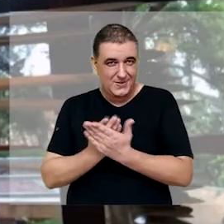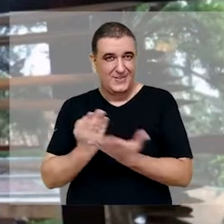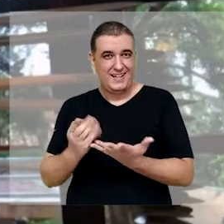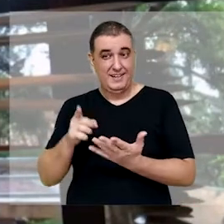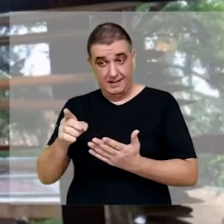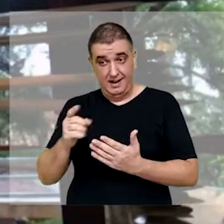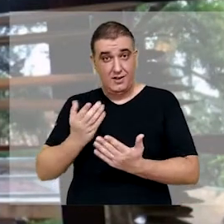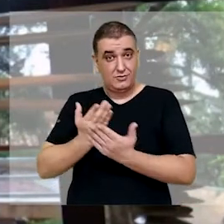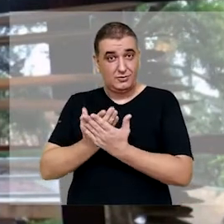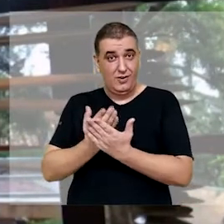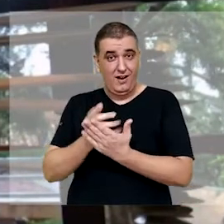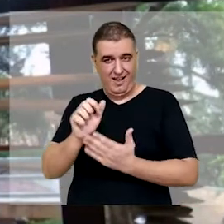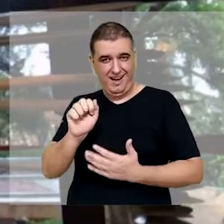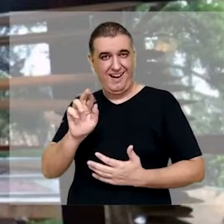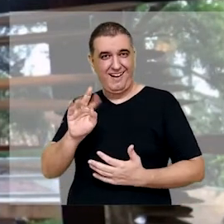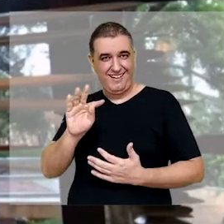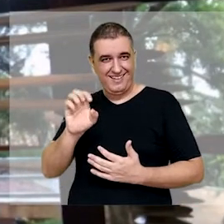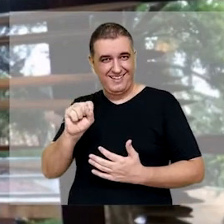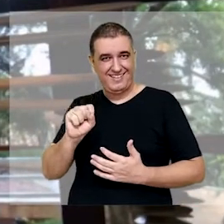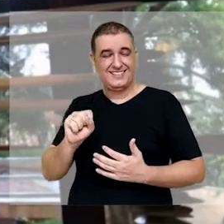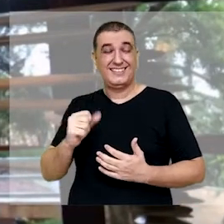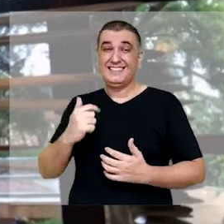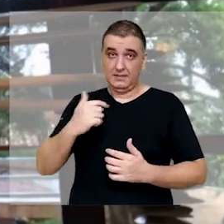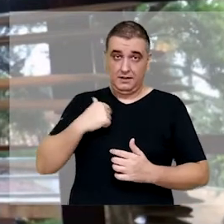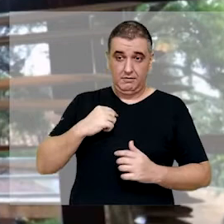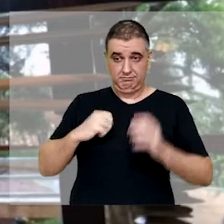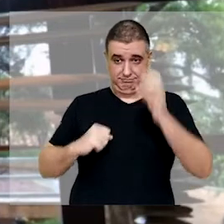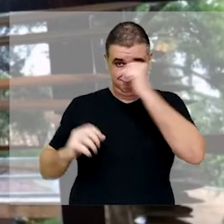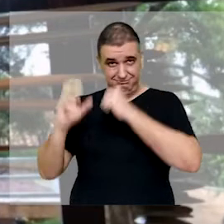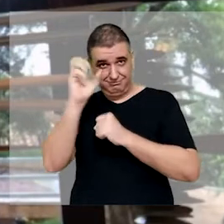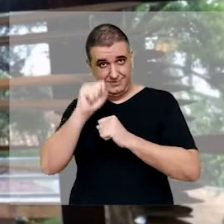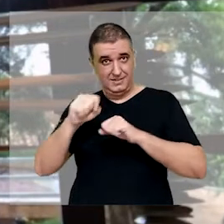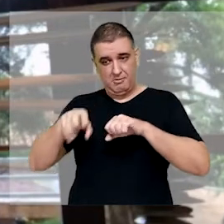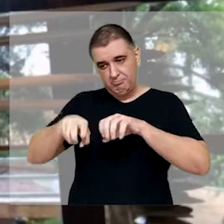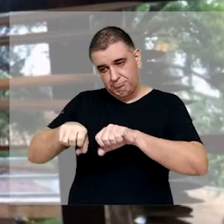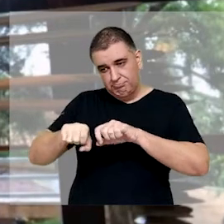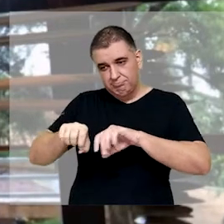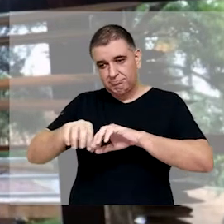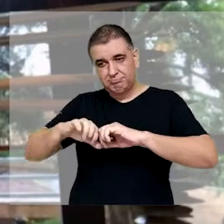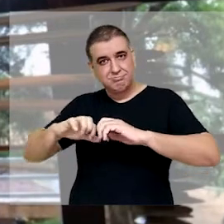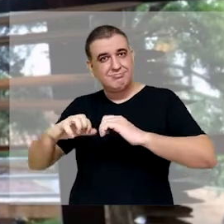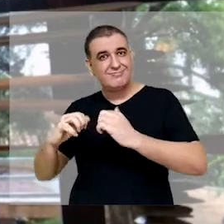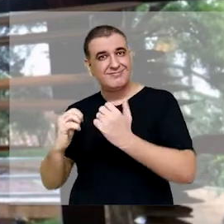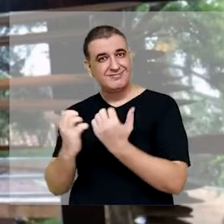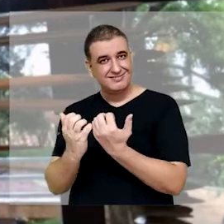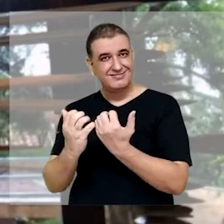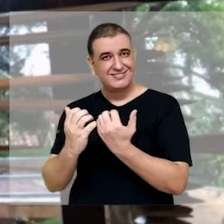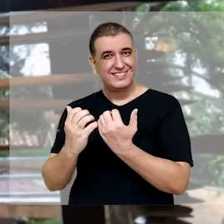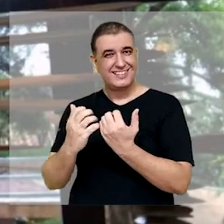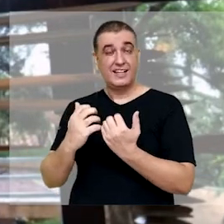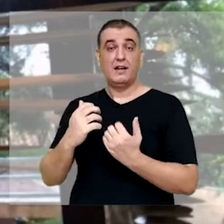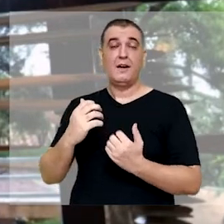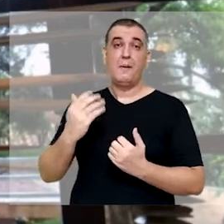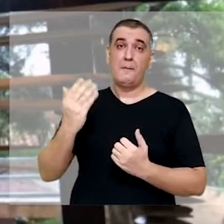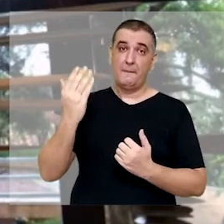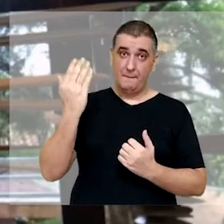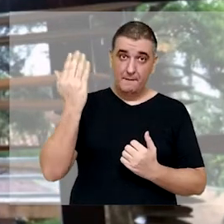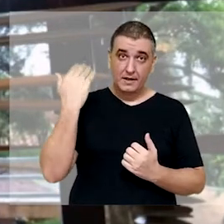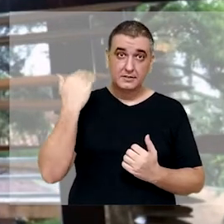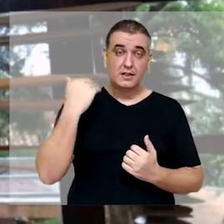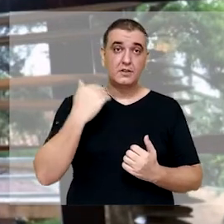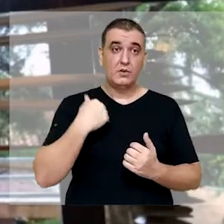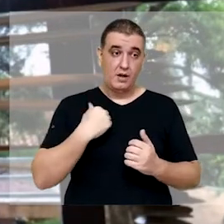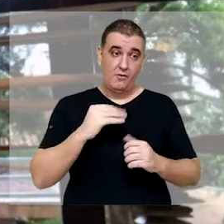cerâmica, realmente da Escola de Belas Artes. Vi o barro, mas eu não fiquei muito animada não, mas fiquei muito animada com o desenho. Mas o contato